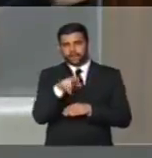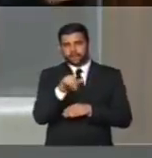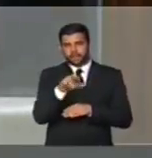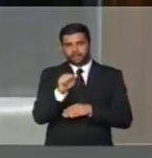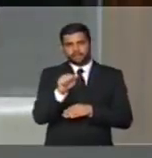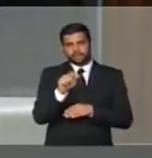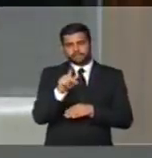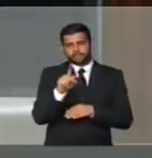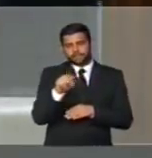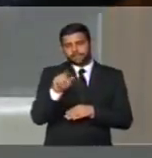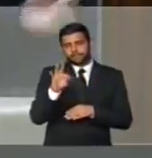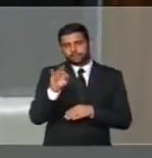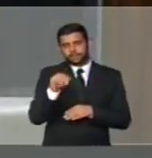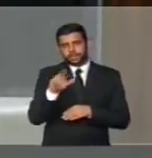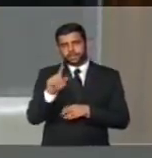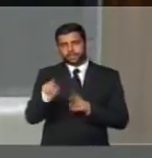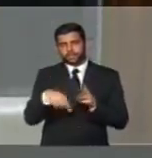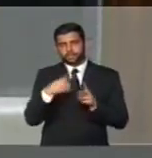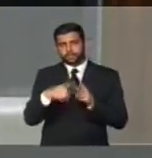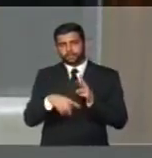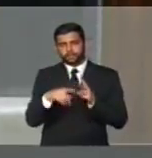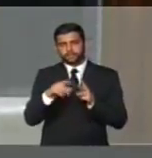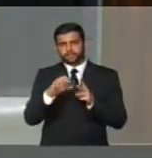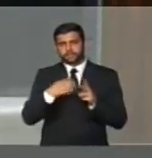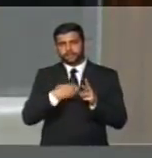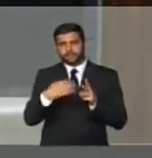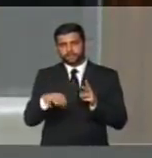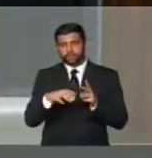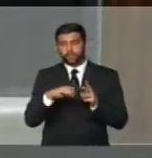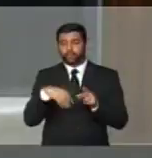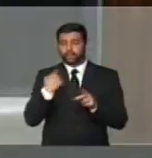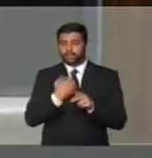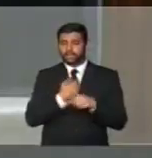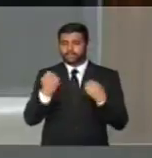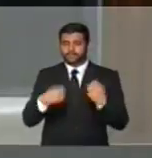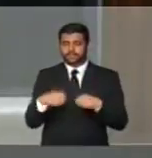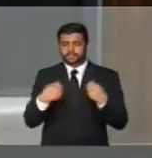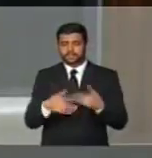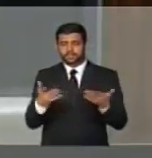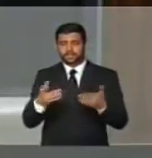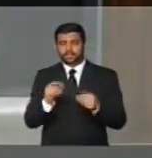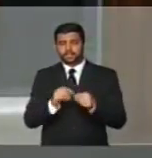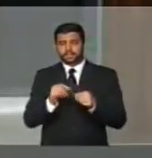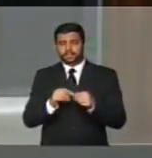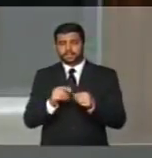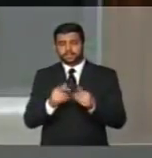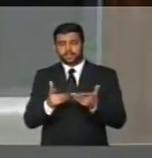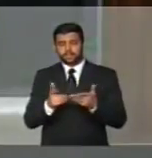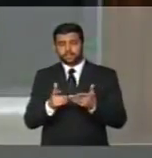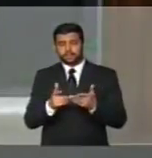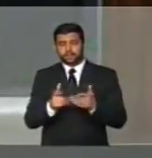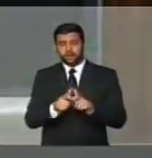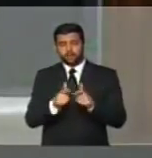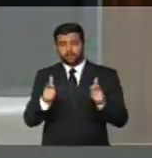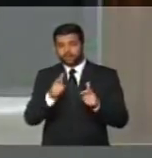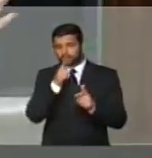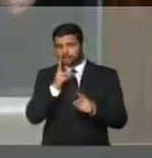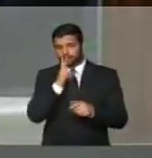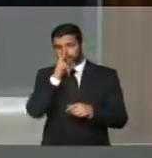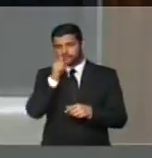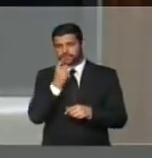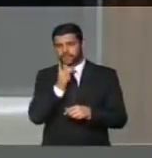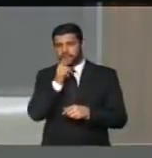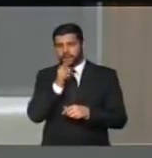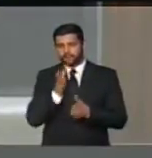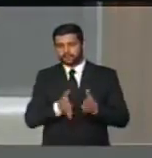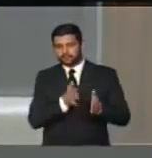para Petrolina e depois para Salvador. O que é que a gente precisa nessa hidrovia do Rio São Francisco? Com a